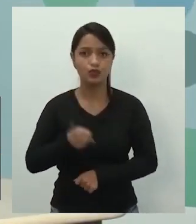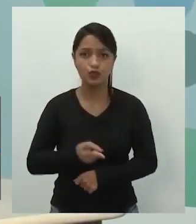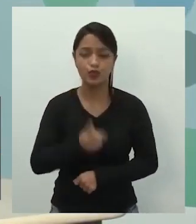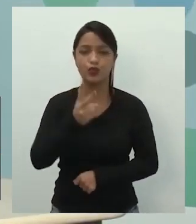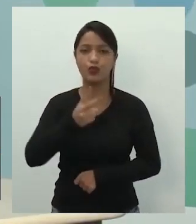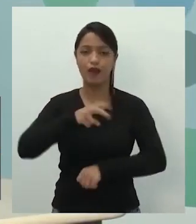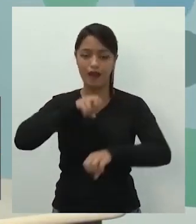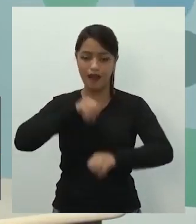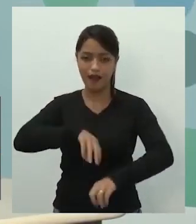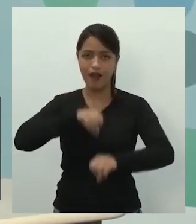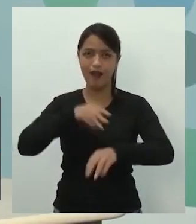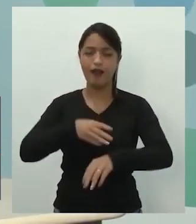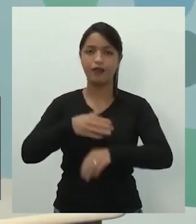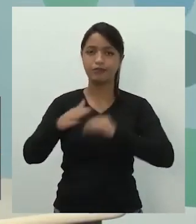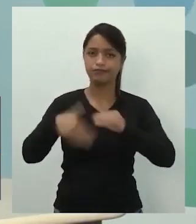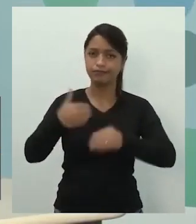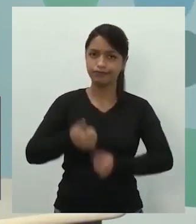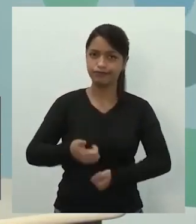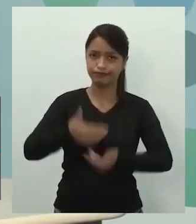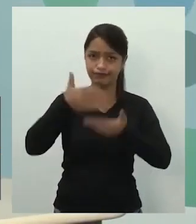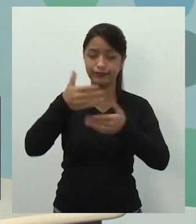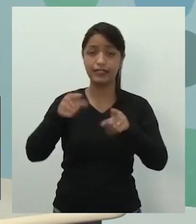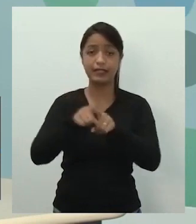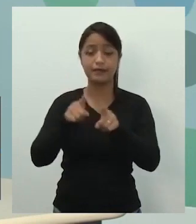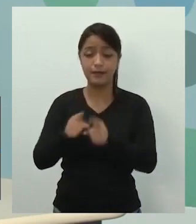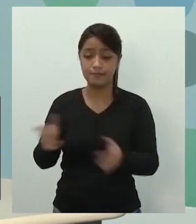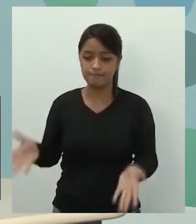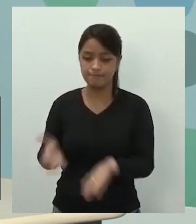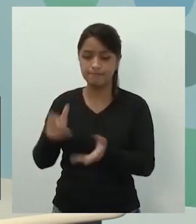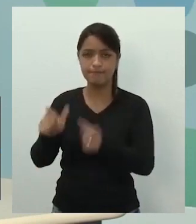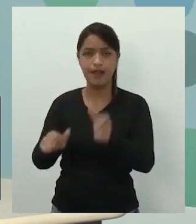incentivando seus alunos a assistirem às aulas de todas